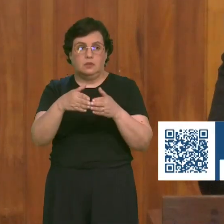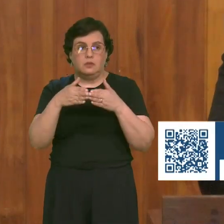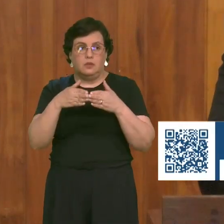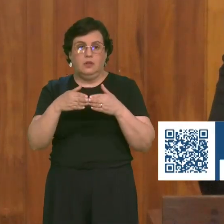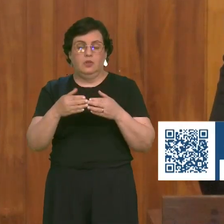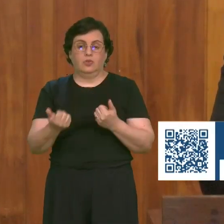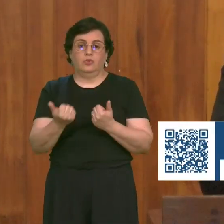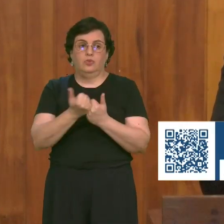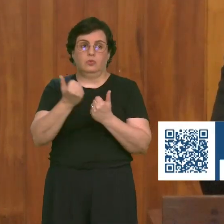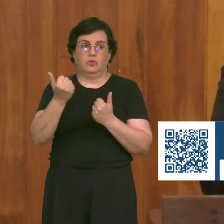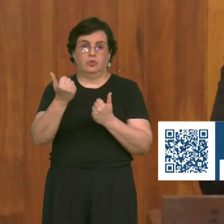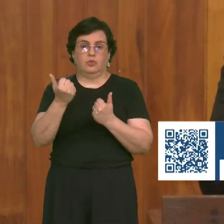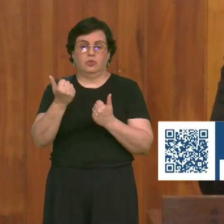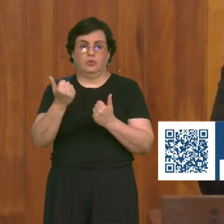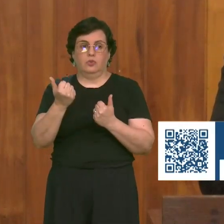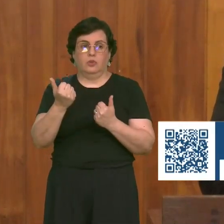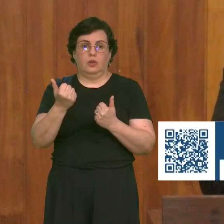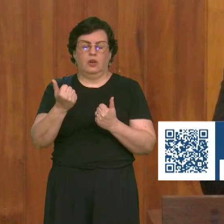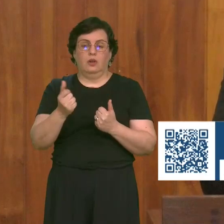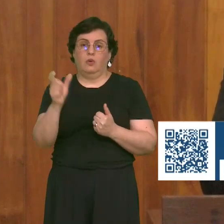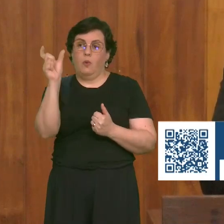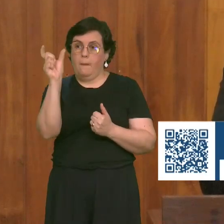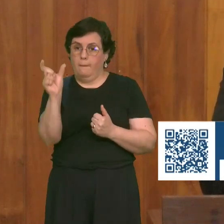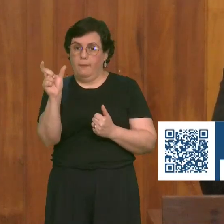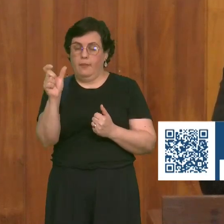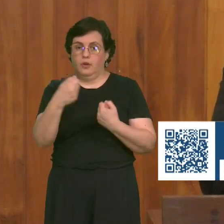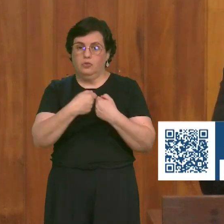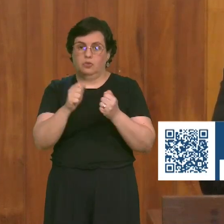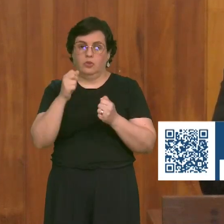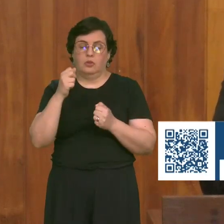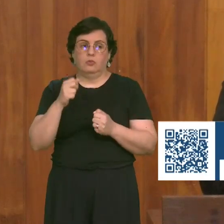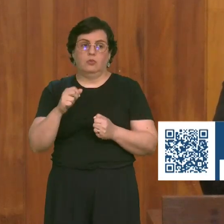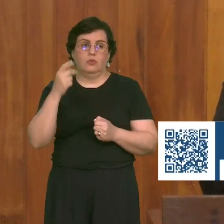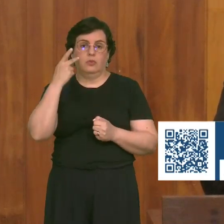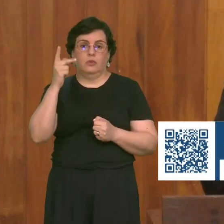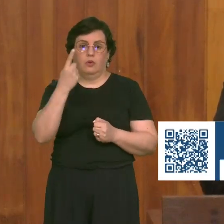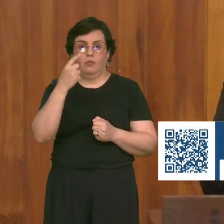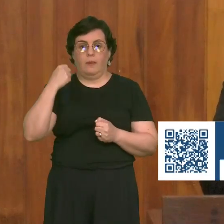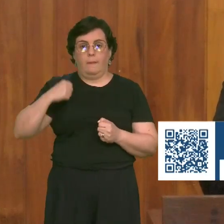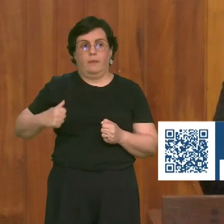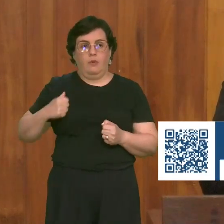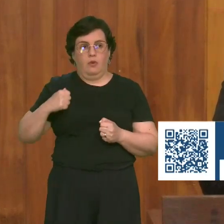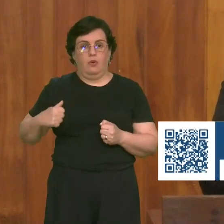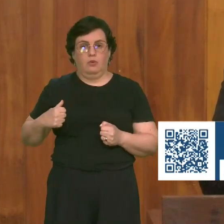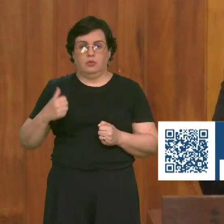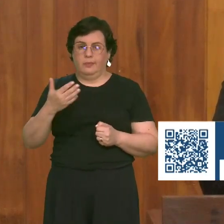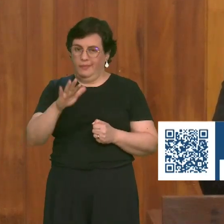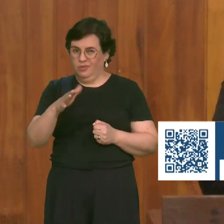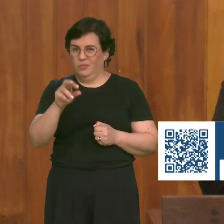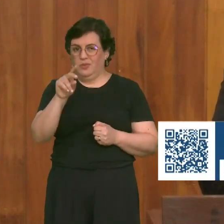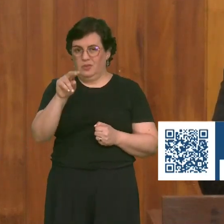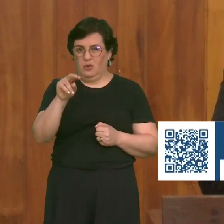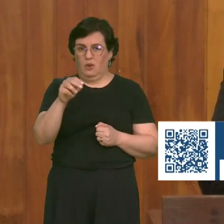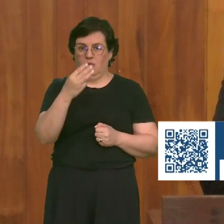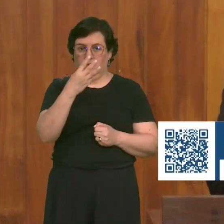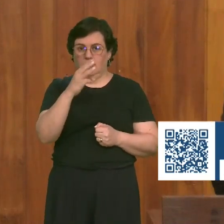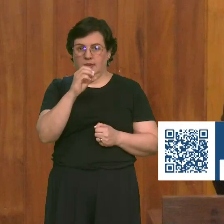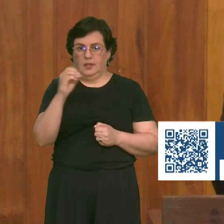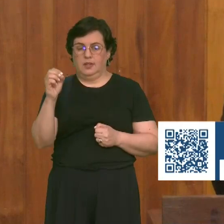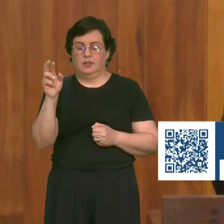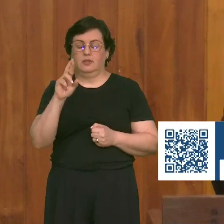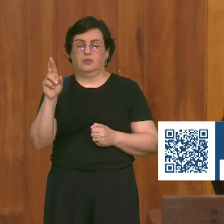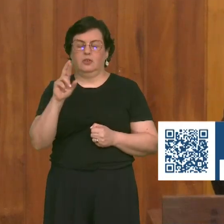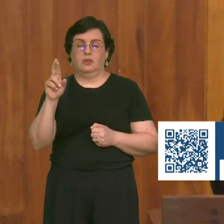possui o passe de ônibus por uma bolsa para esses atiradores o valor em reais vai ser mais ou menos o mesmo em torno de r$ 300